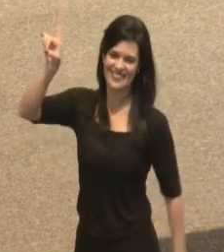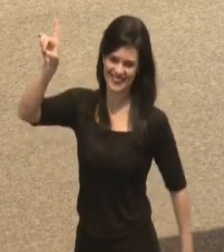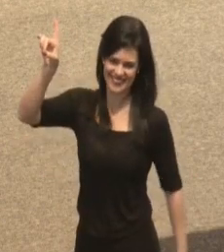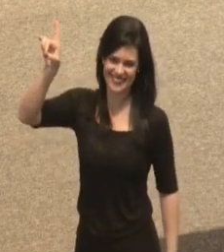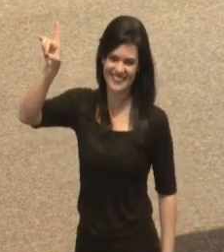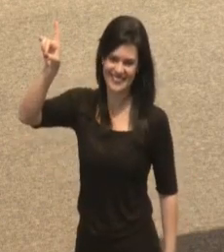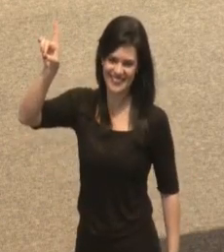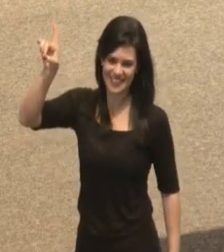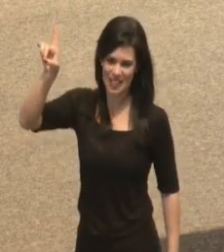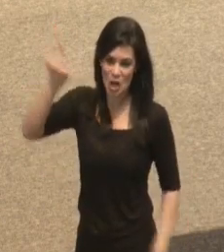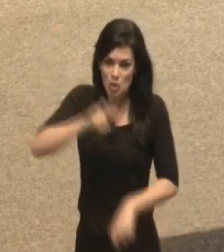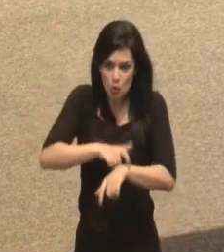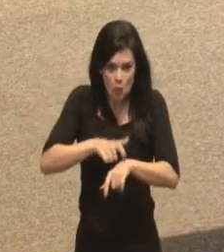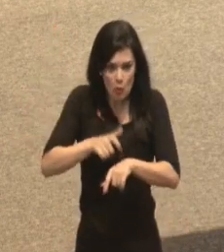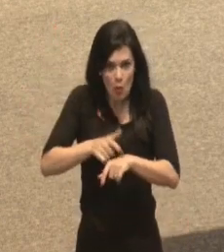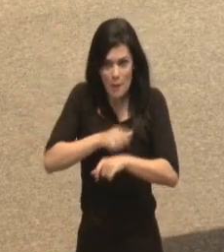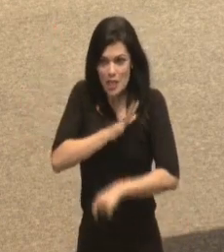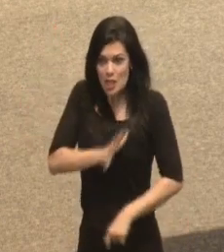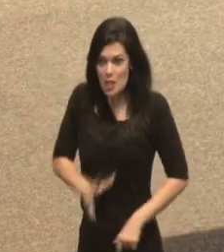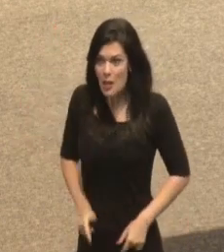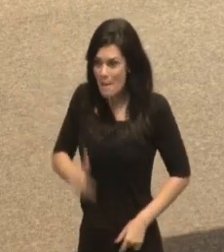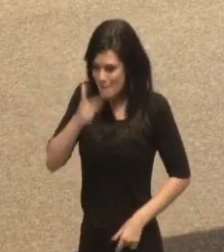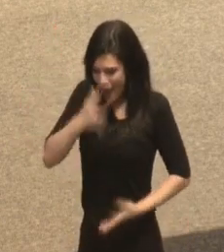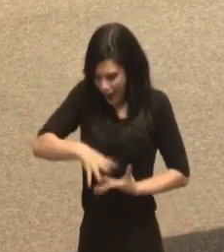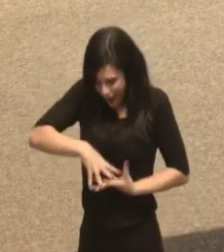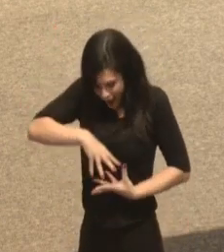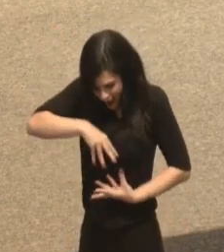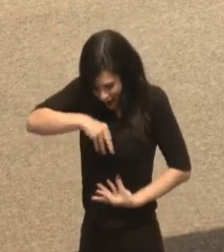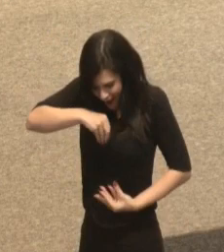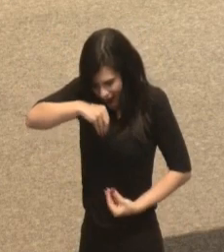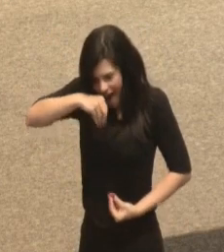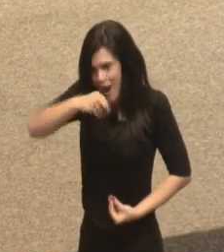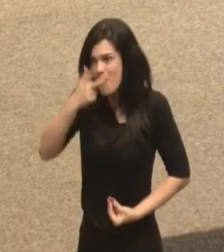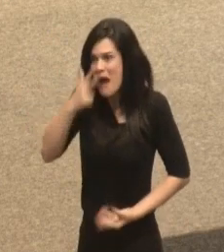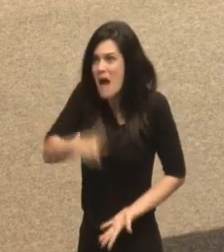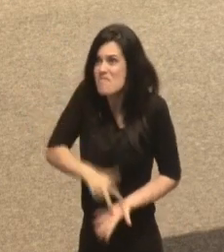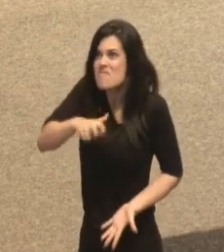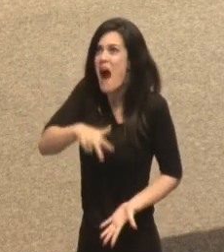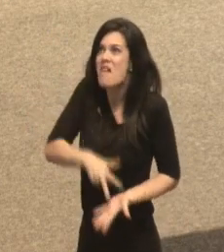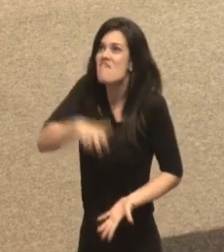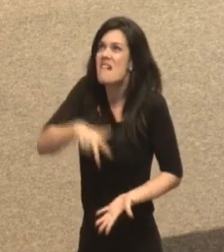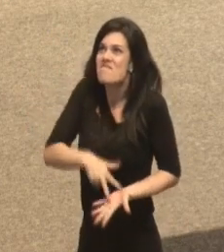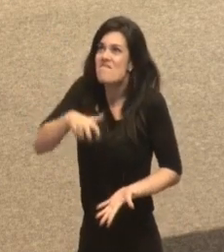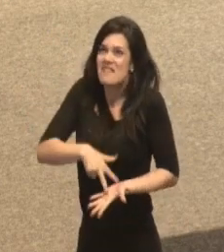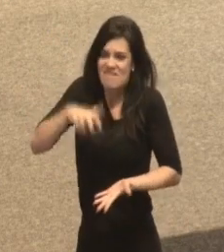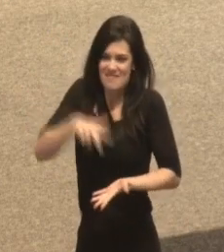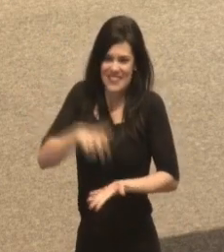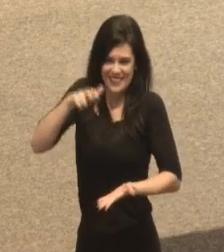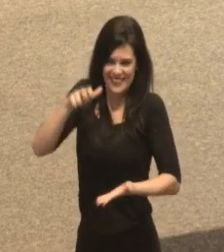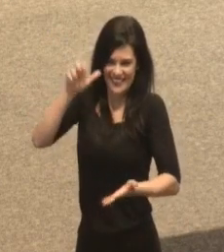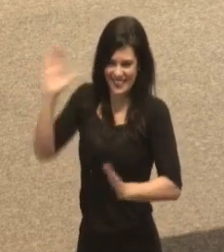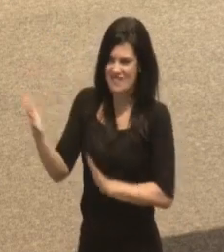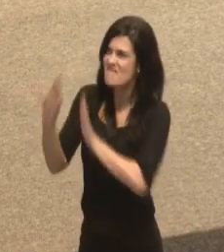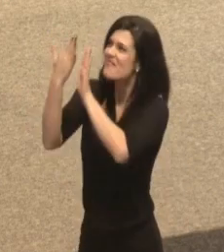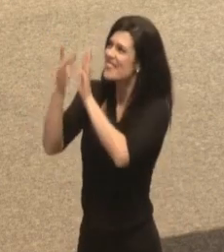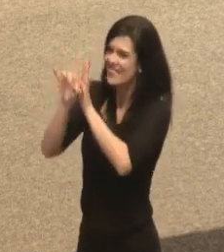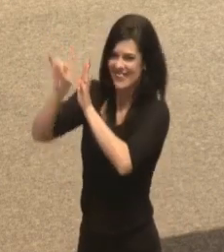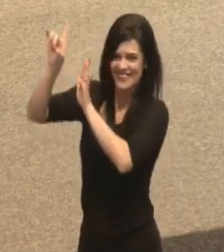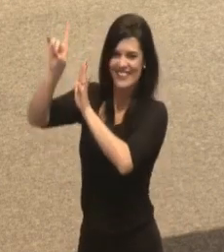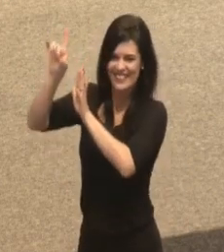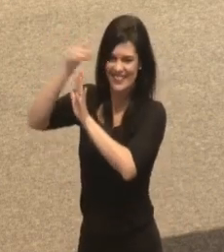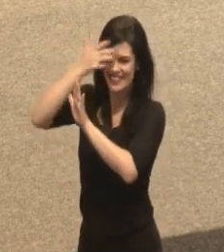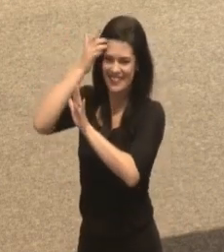a gente está adorando a Deus, parece que a alma quer saltar de dentro da gente, porque nós somos criados